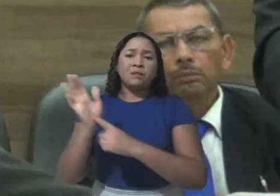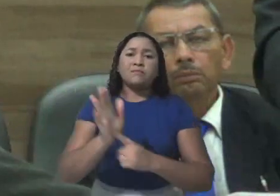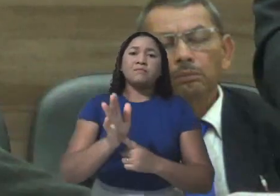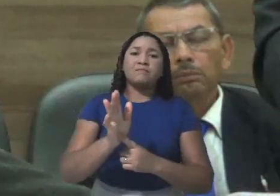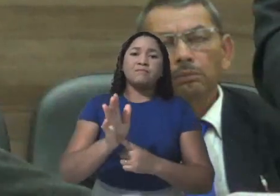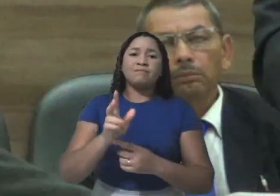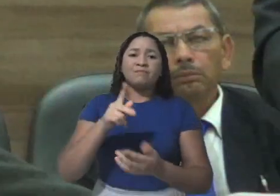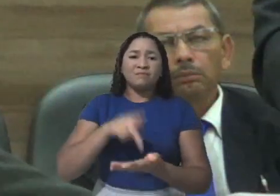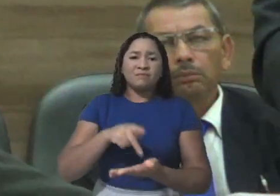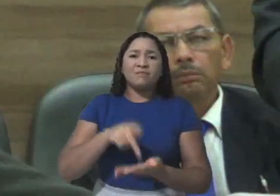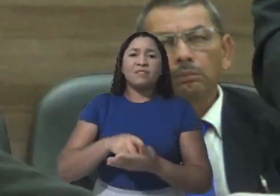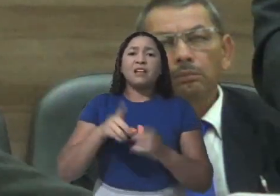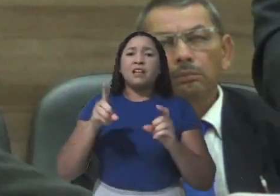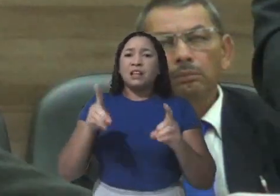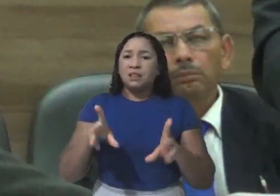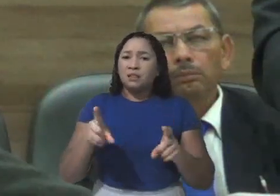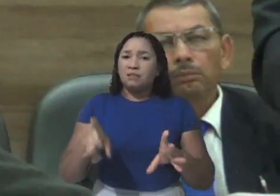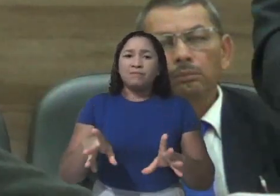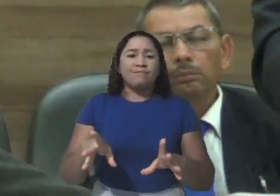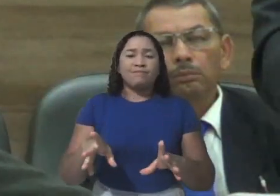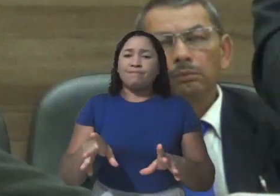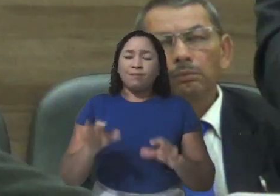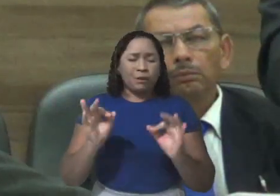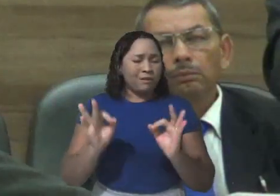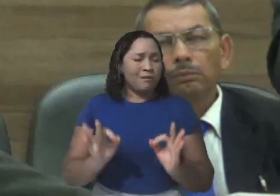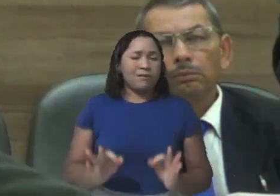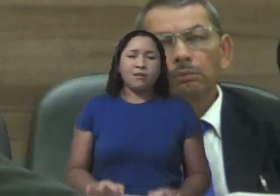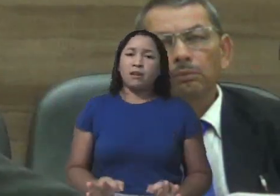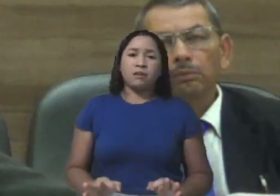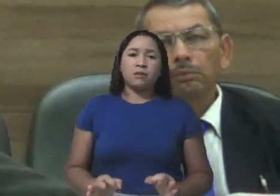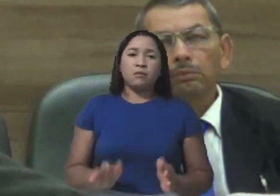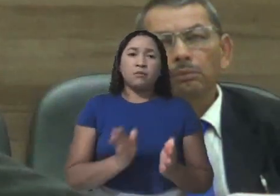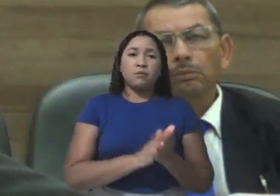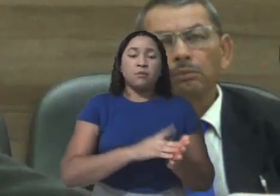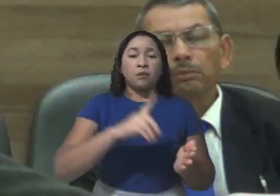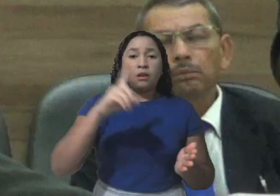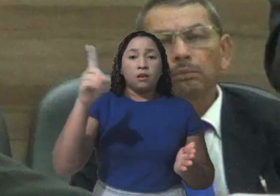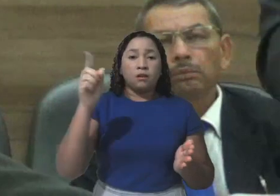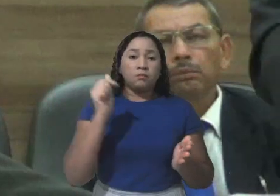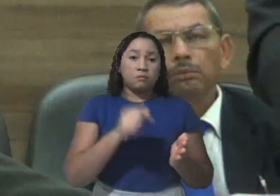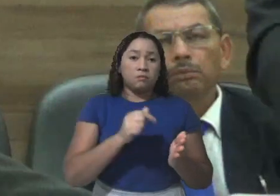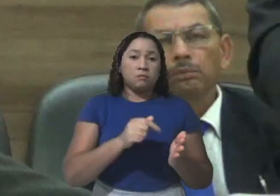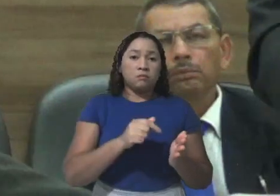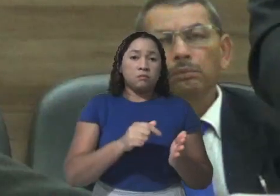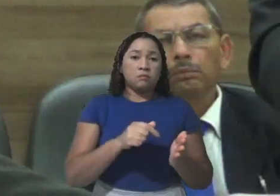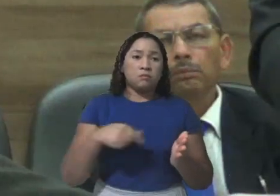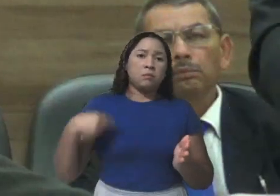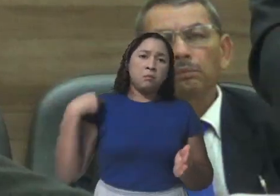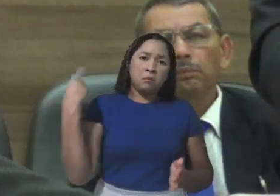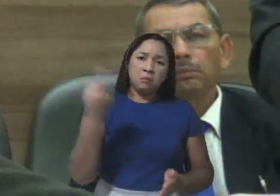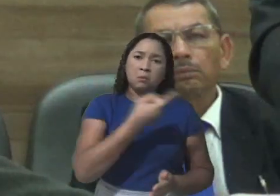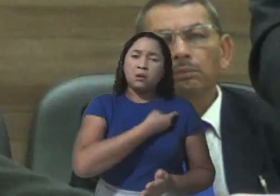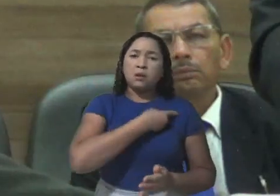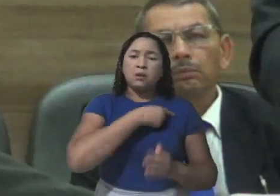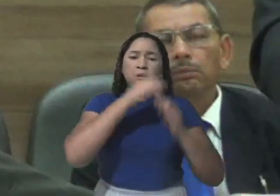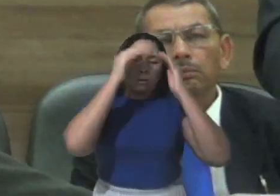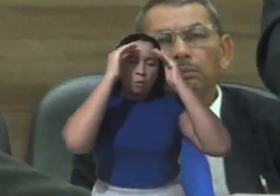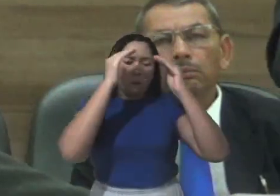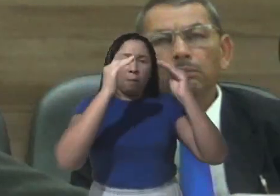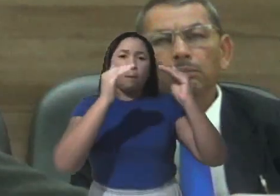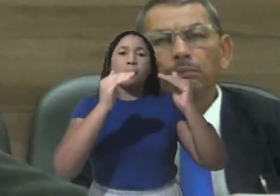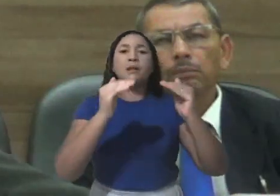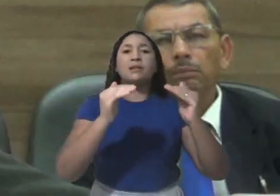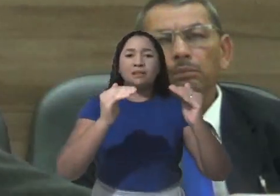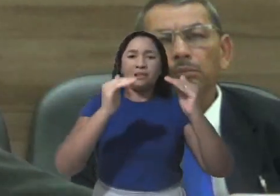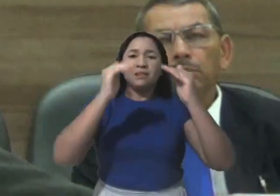lógica de doutrina. A Bíblia é para ser crida e obedecida. O credo é para ser